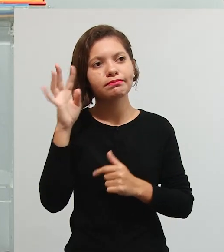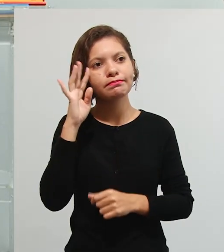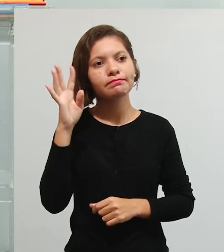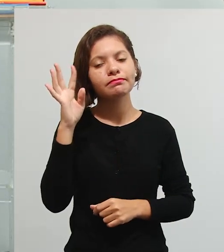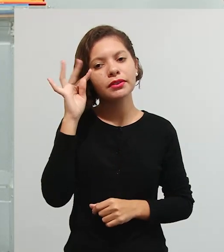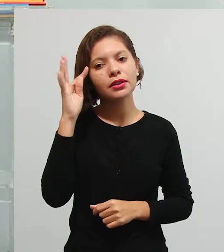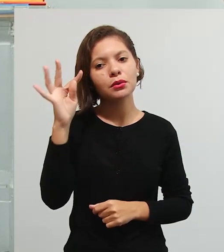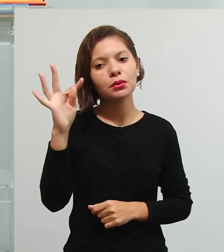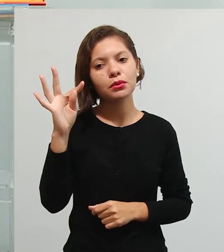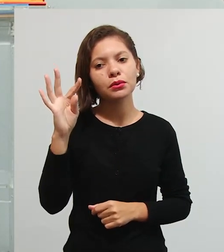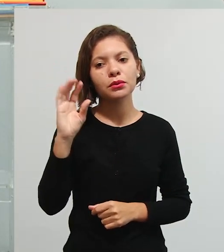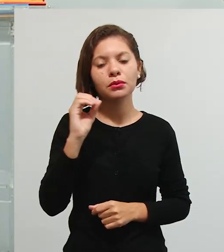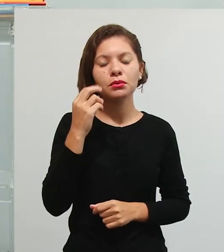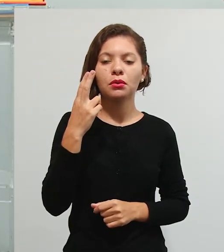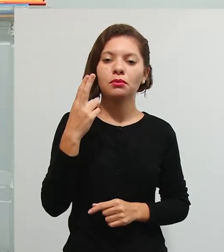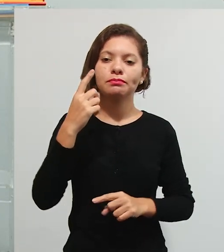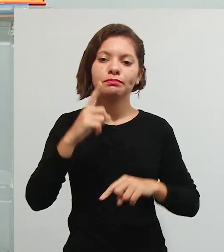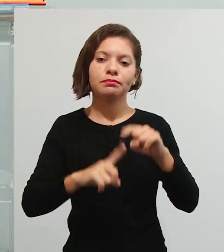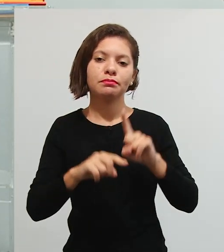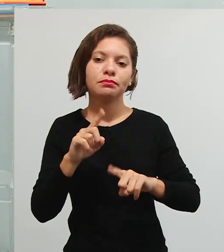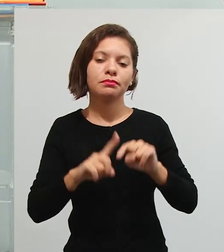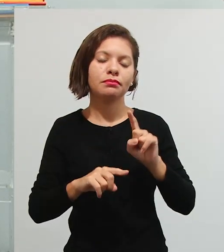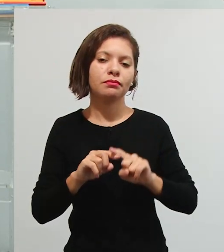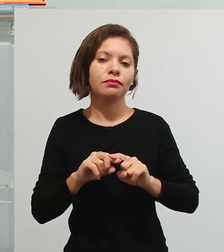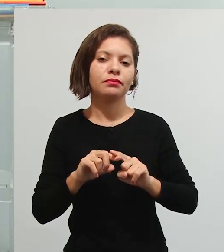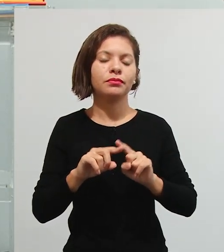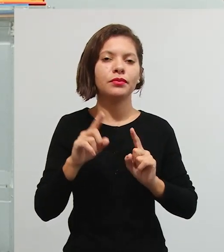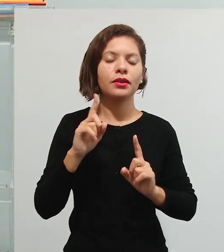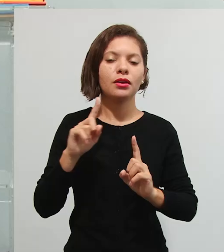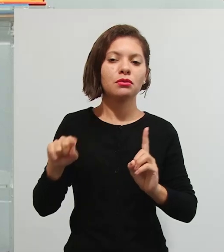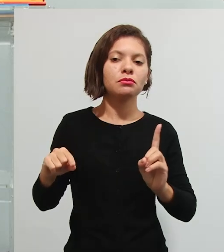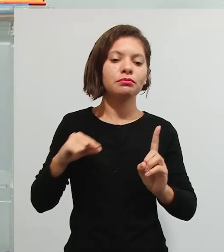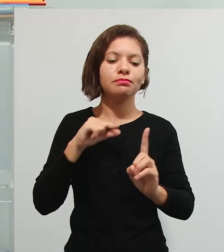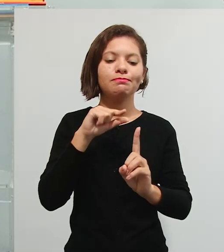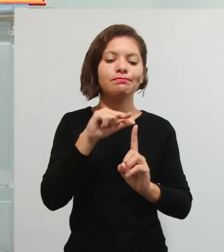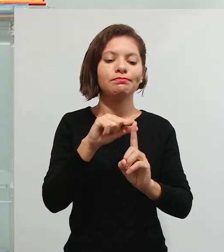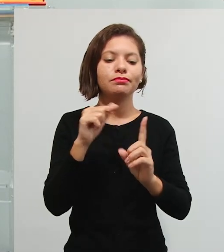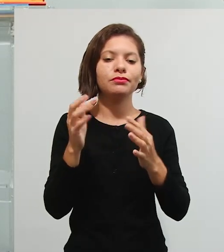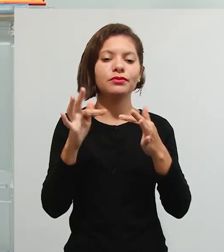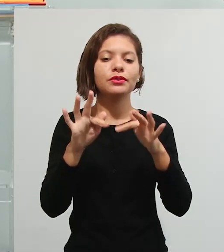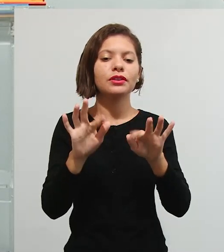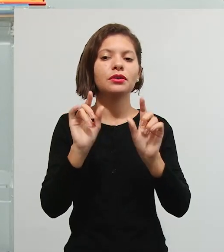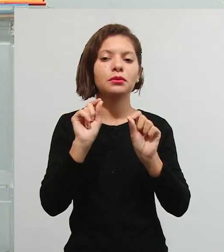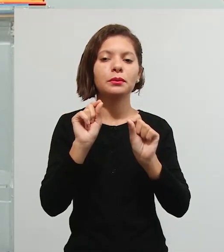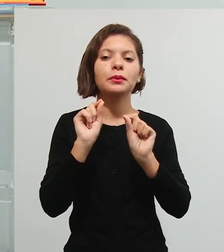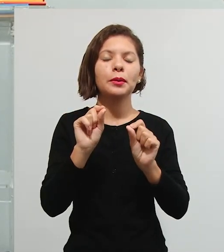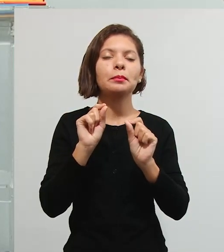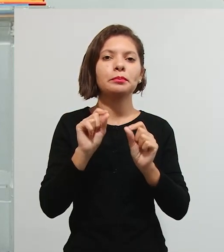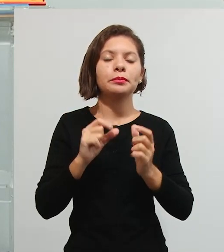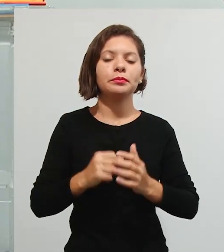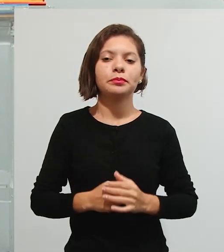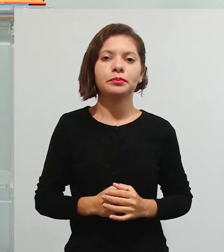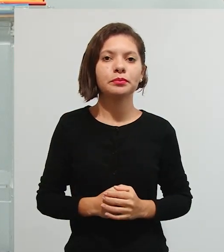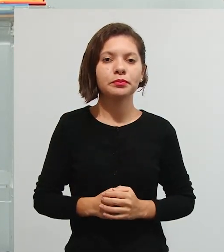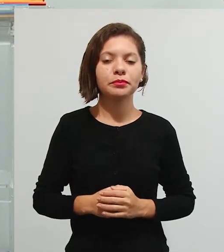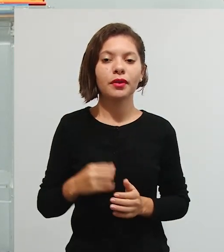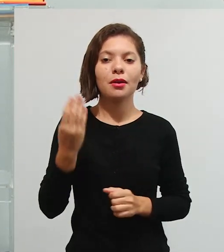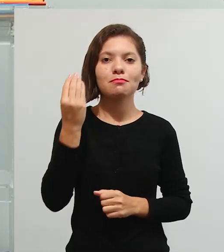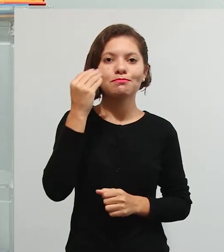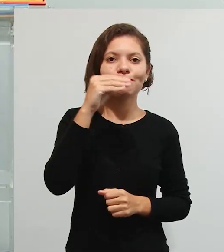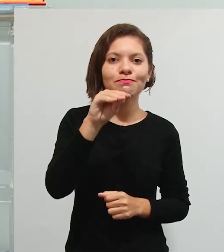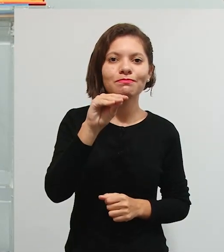políticas públicas, e independente se ele seja um serviço, um produto, um processo ou uma política pública, ele